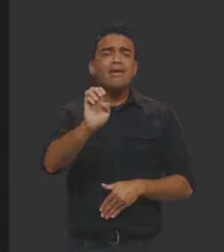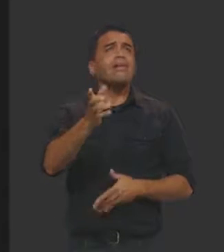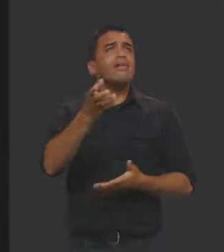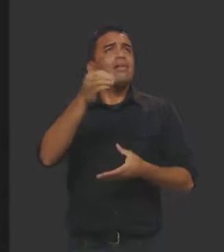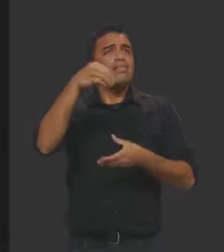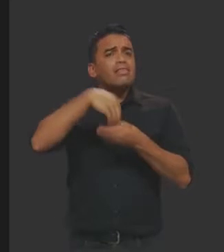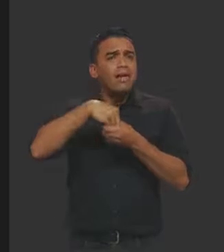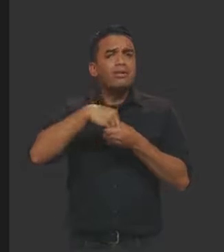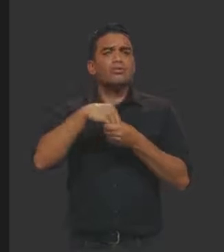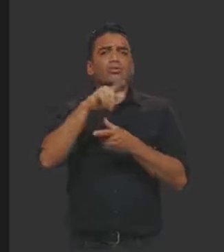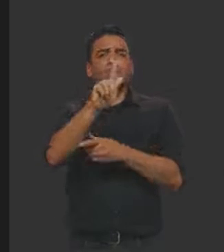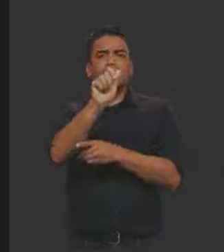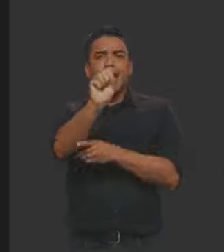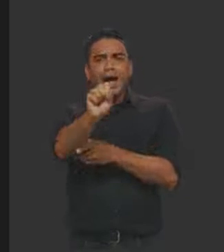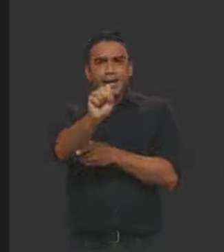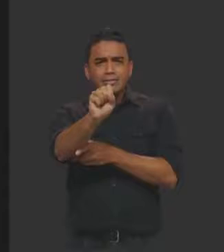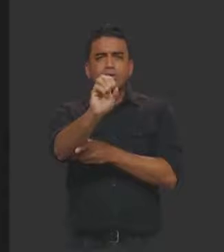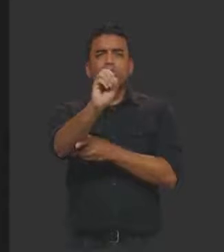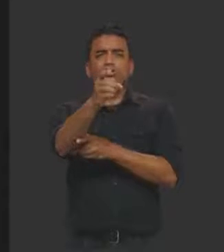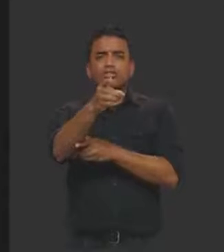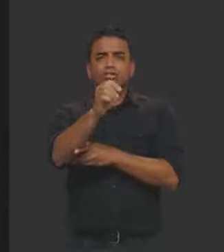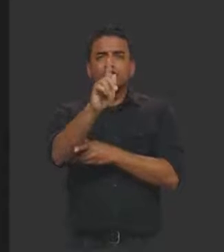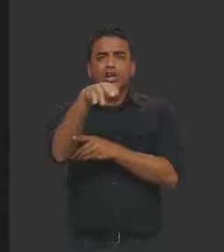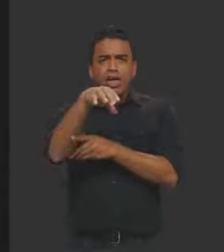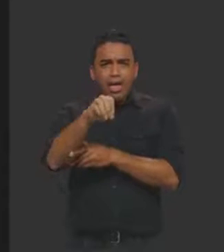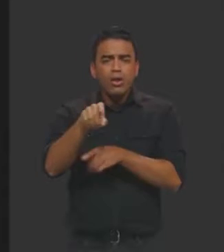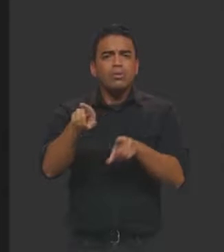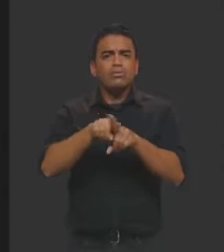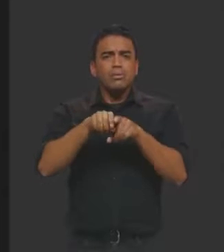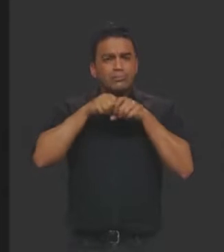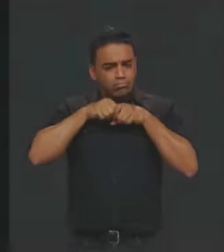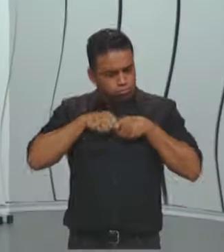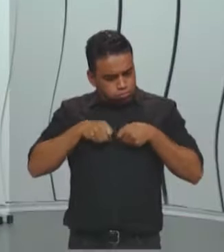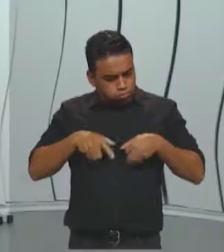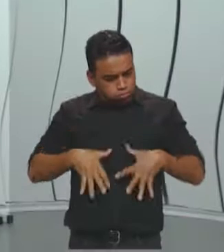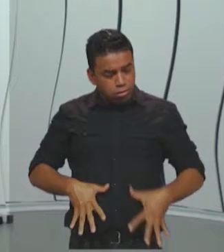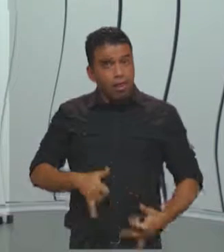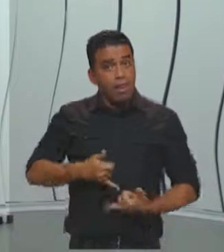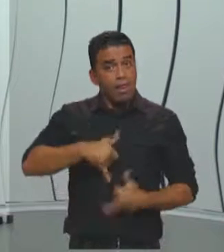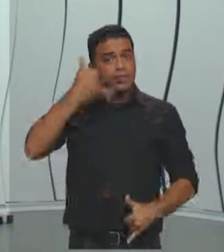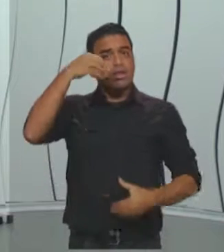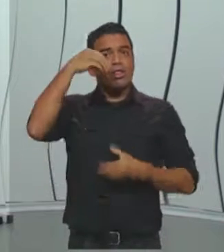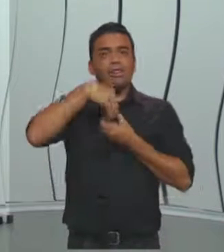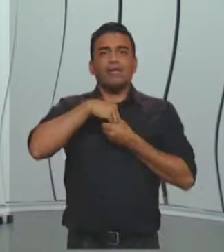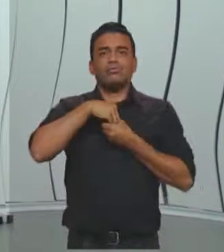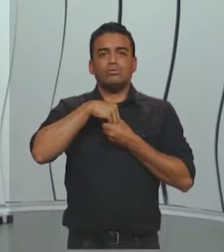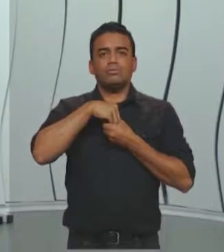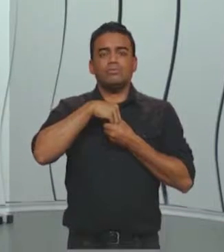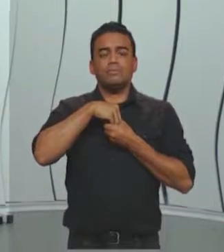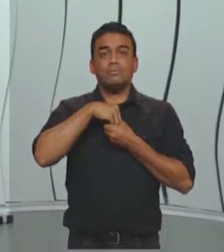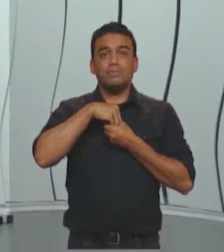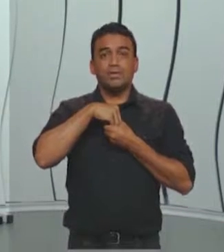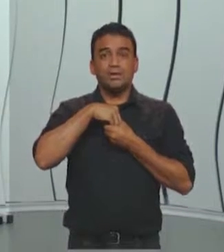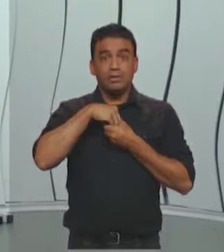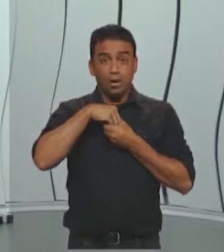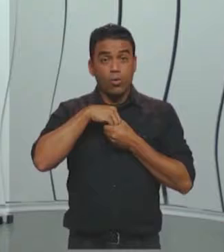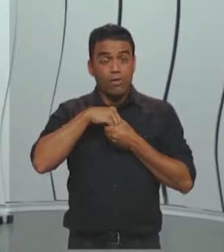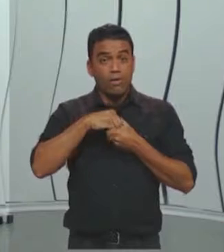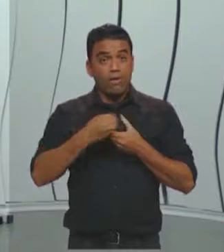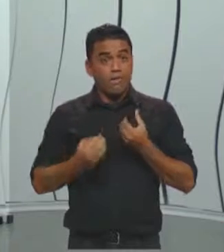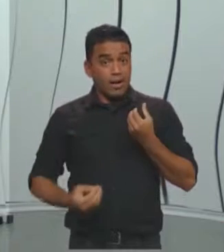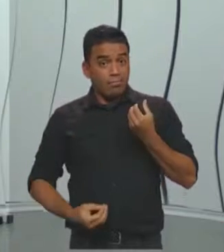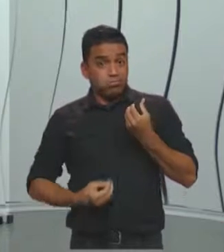e nutrientes até as células do corpo. E ele volta trazendo